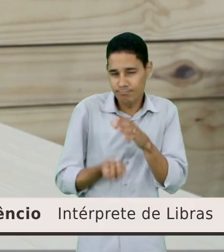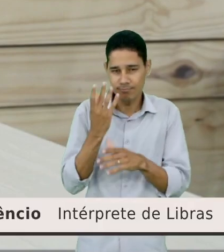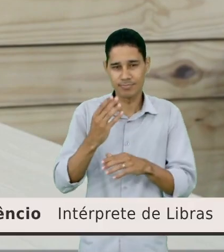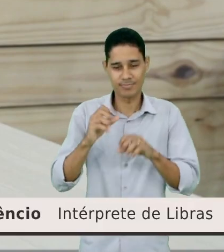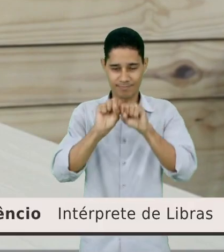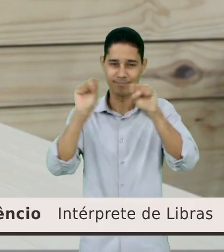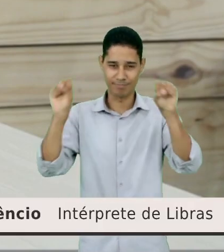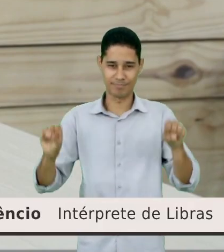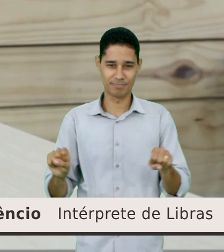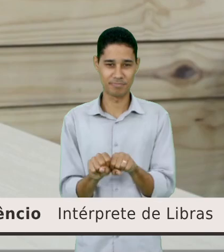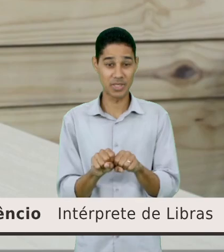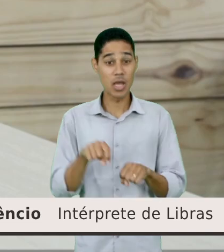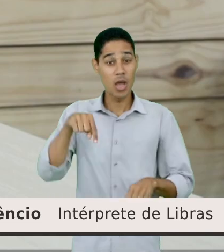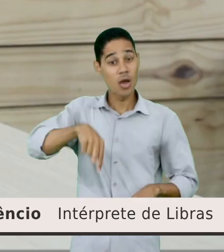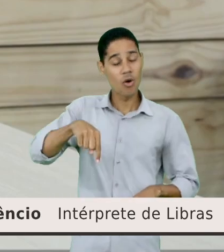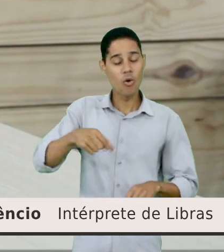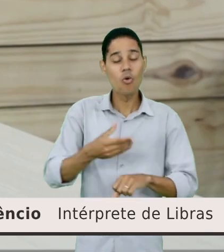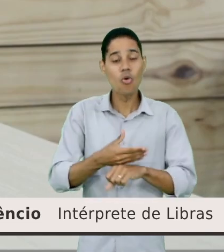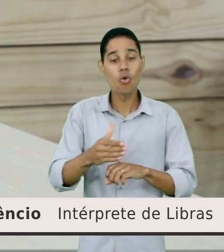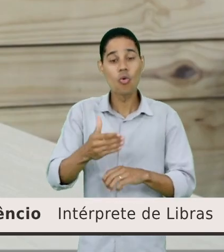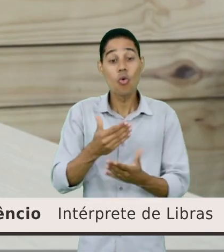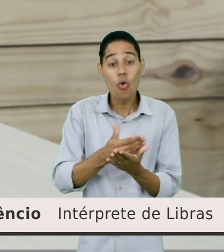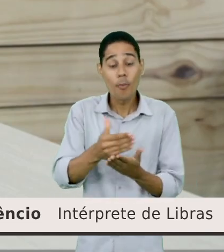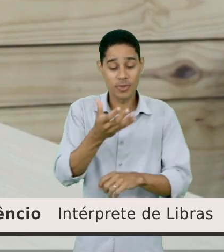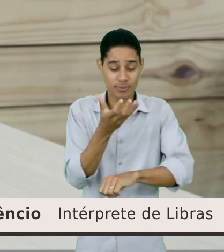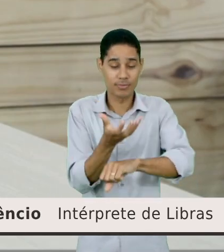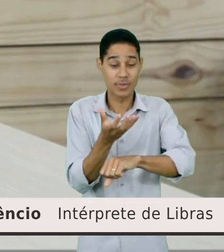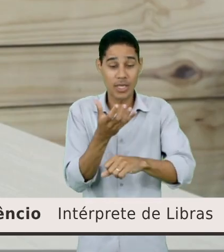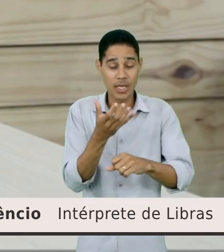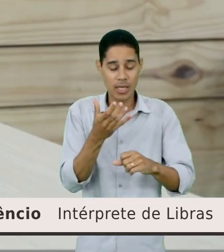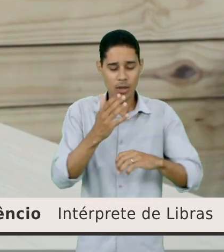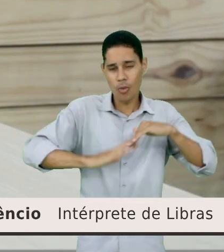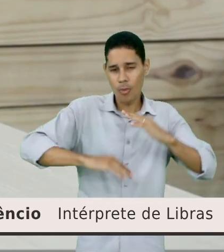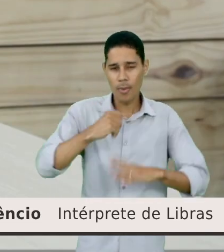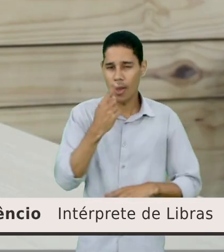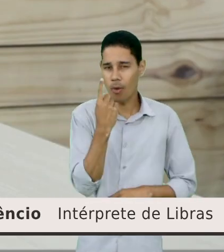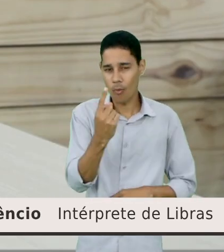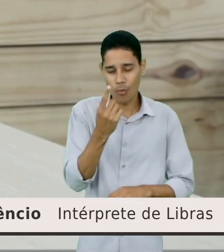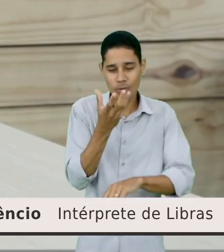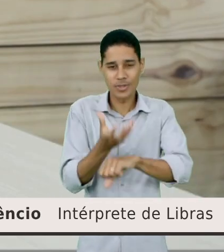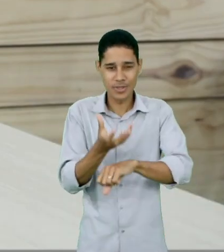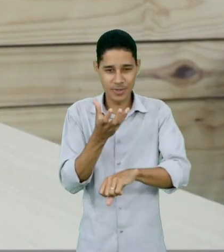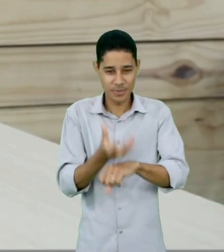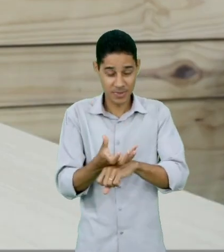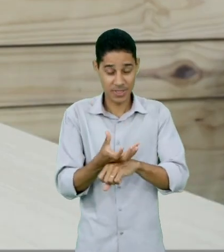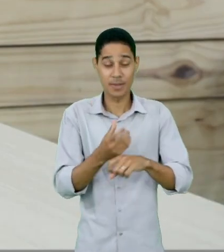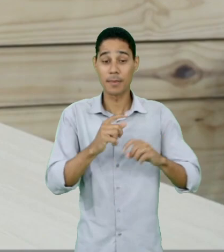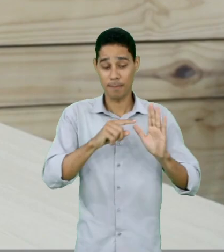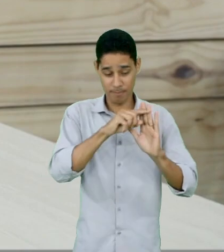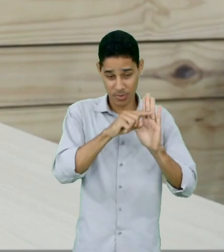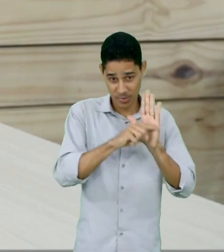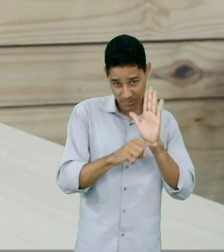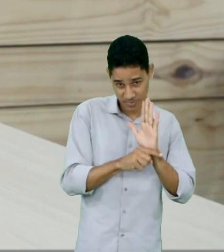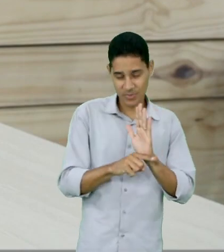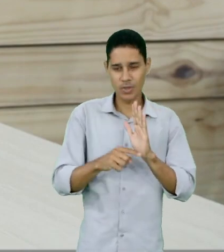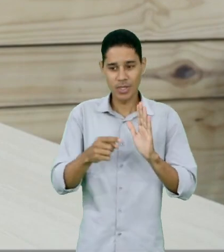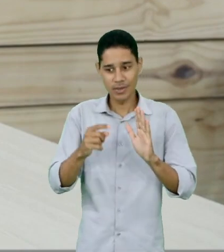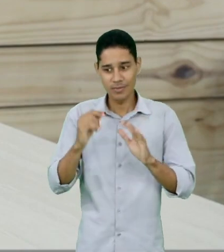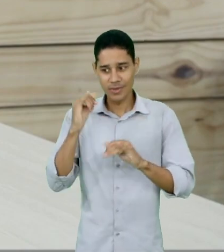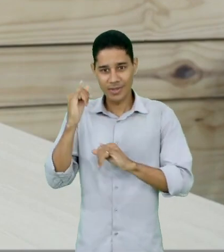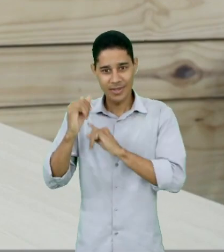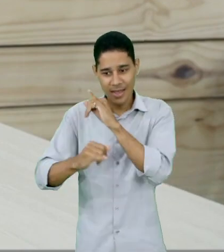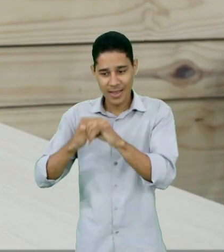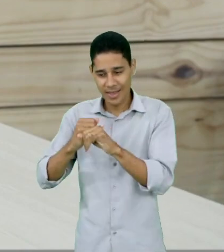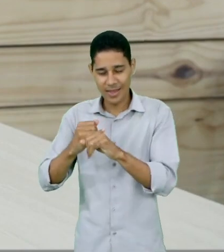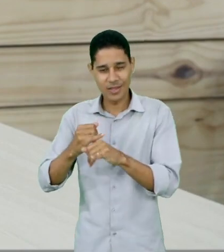gente vai começar a competência 1 da nossa disciplina de Programação em Novas Tecnologias para a Web. Beleza?